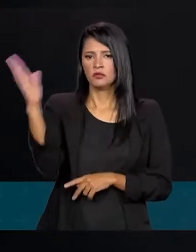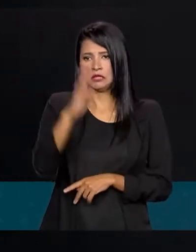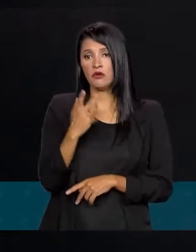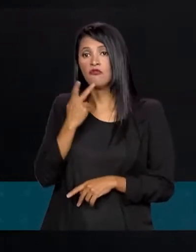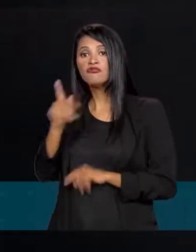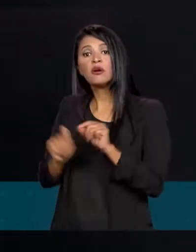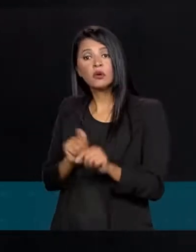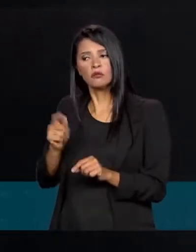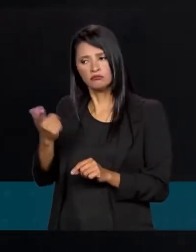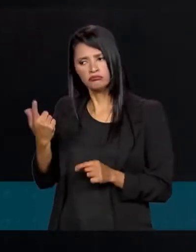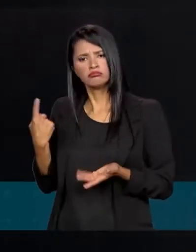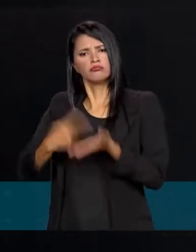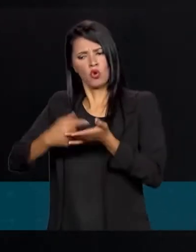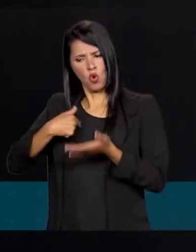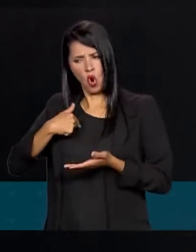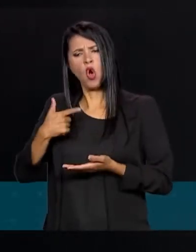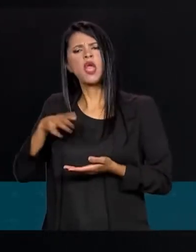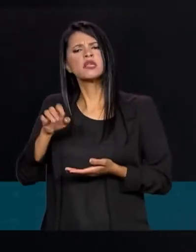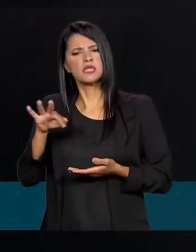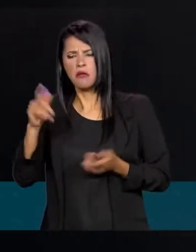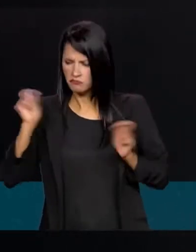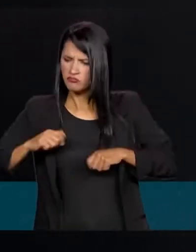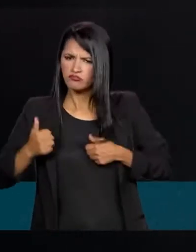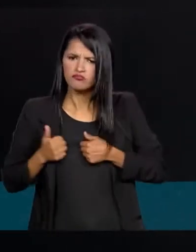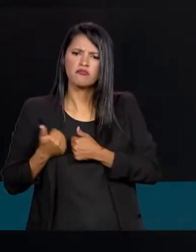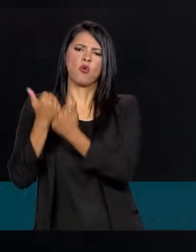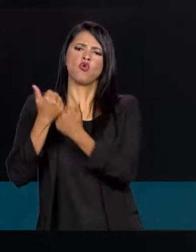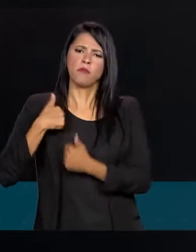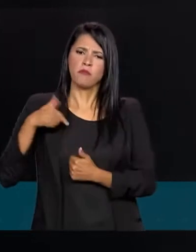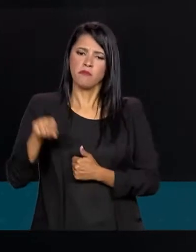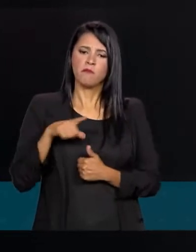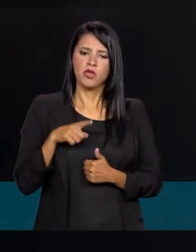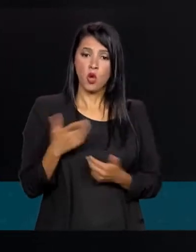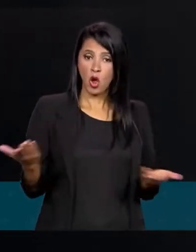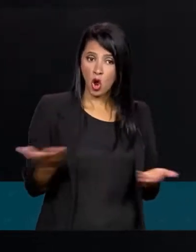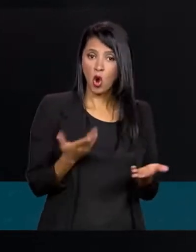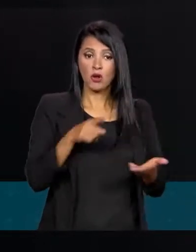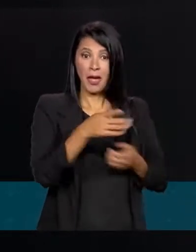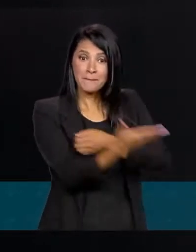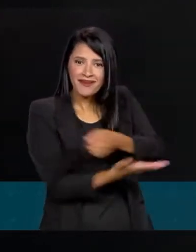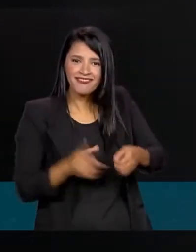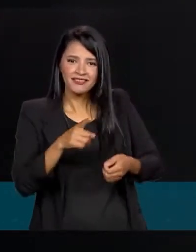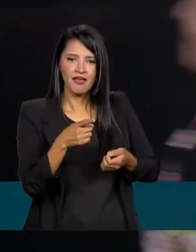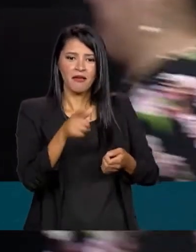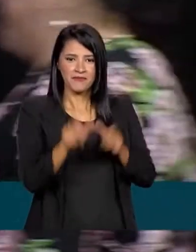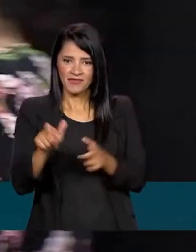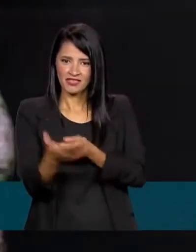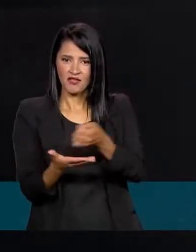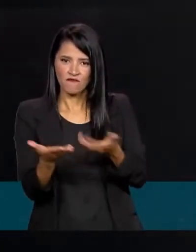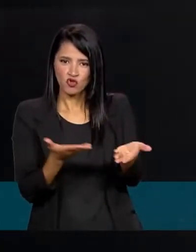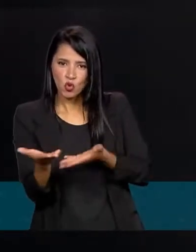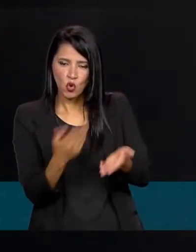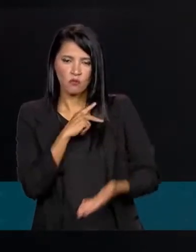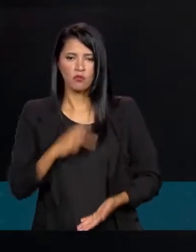que conte comigo nessa reconstrução que passa pelas bases e pelas mãos dos Servidores e servidoras públicas sem da Necessidade